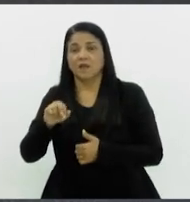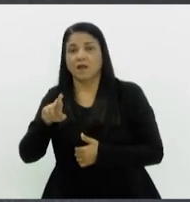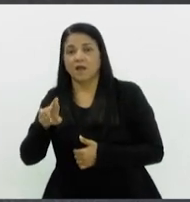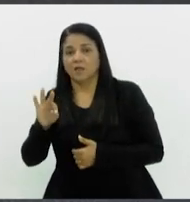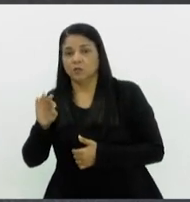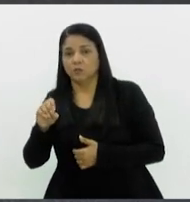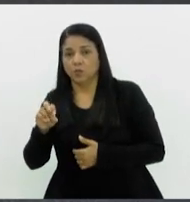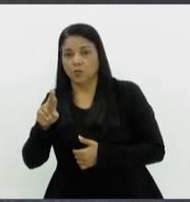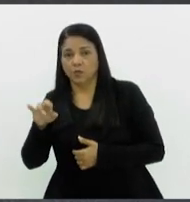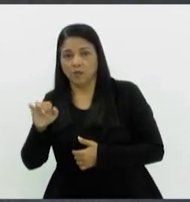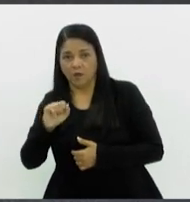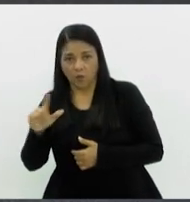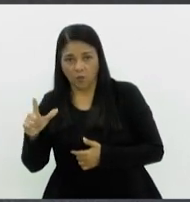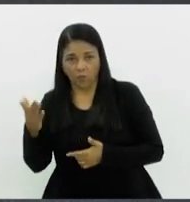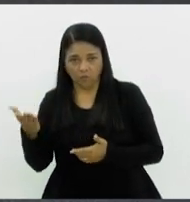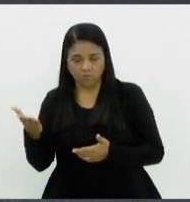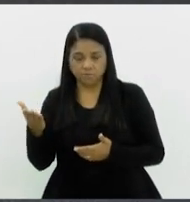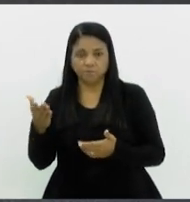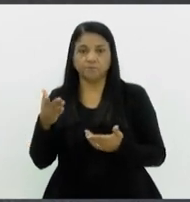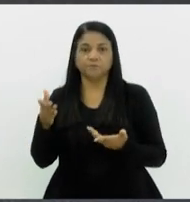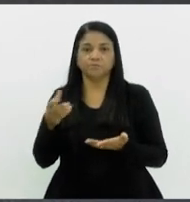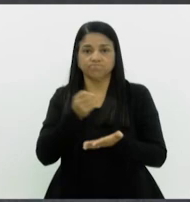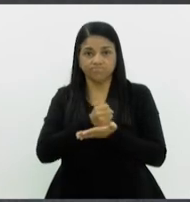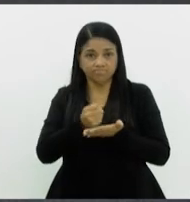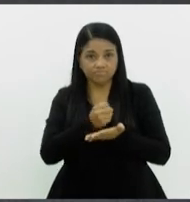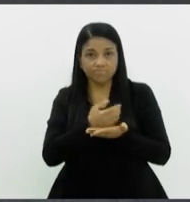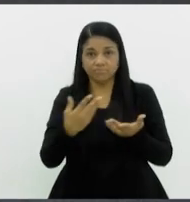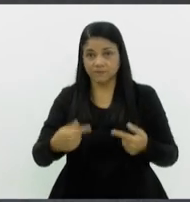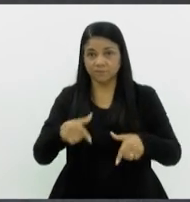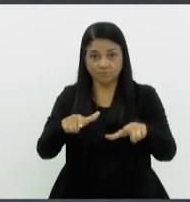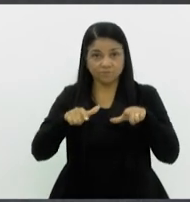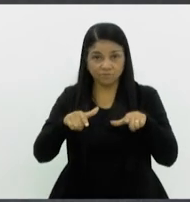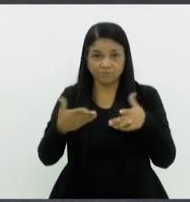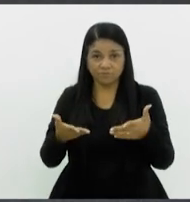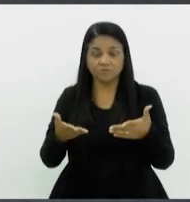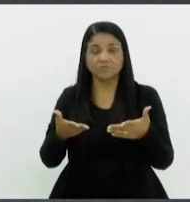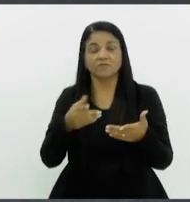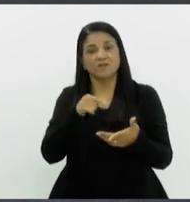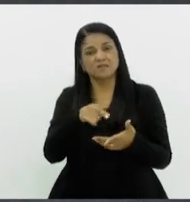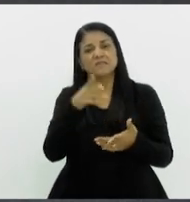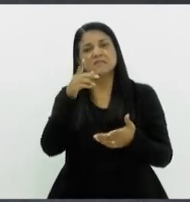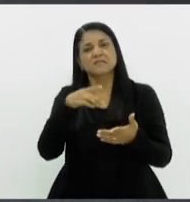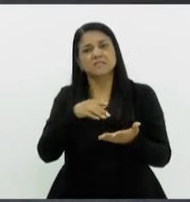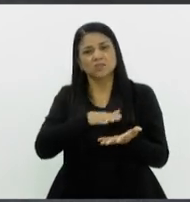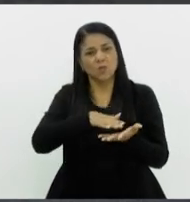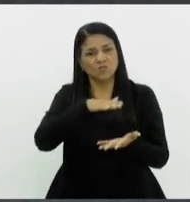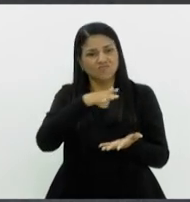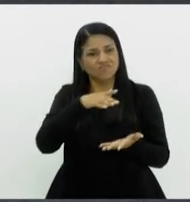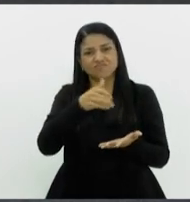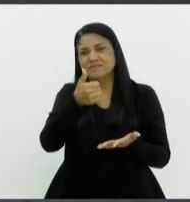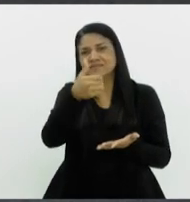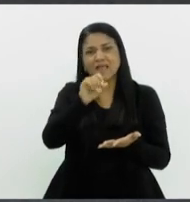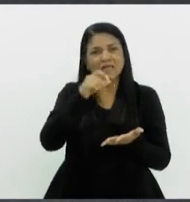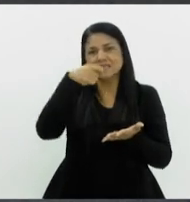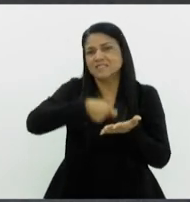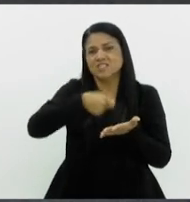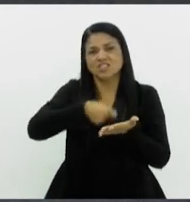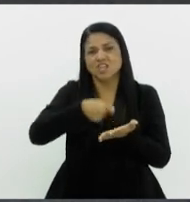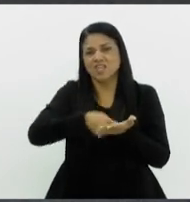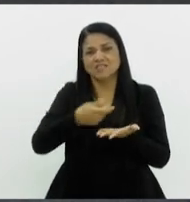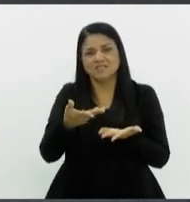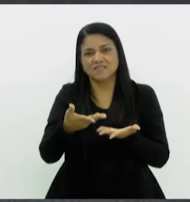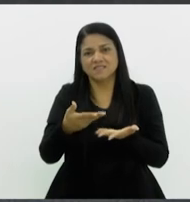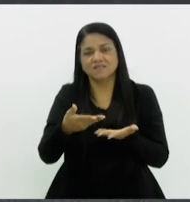nossa CCJ atualizou, ampliou e racionalizou, mas ainda assim são umas 10 exigências. Então,